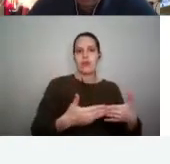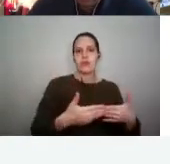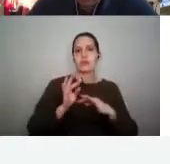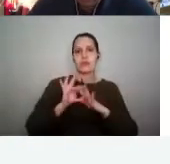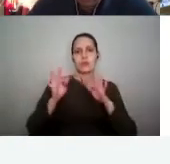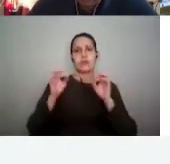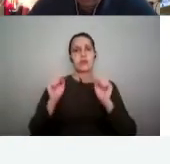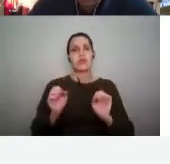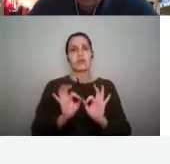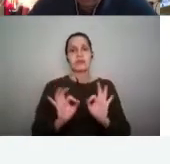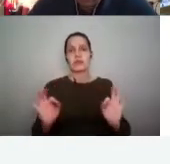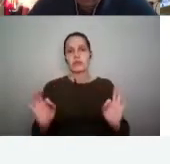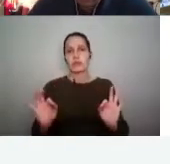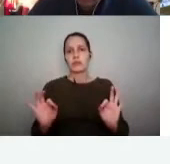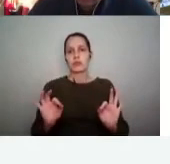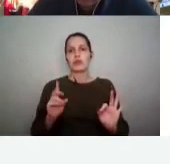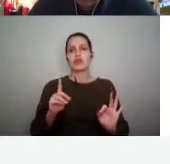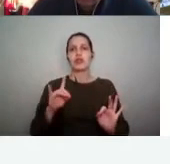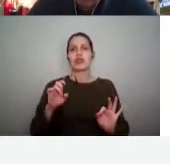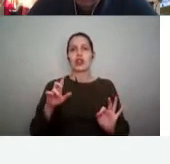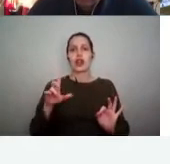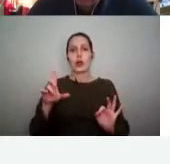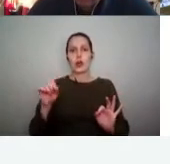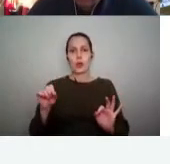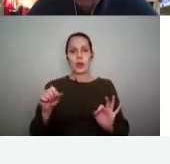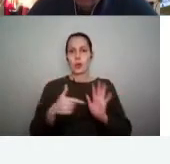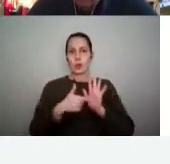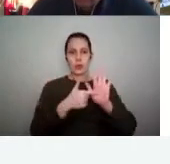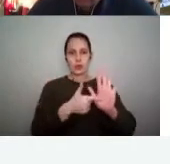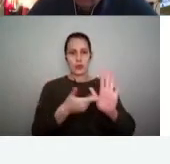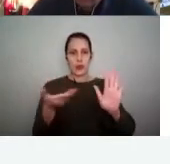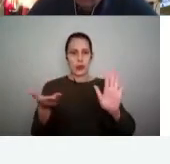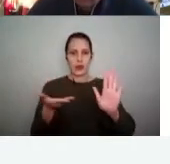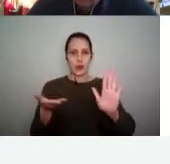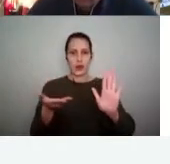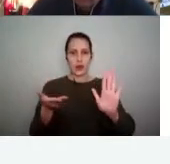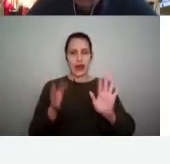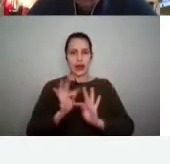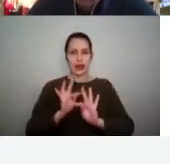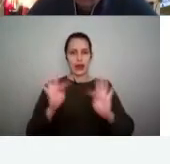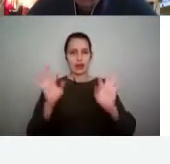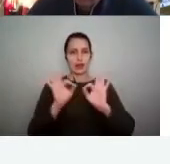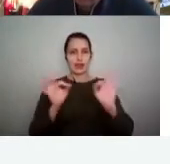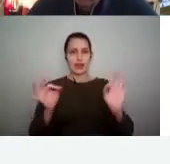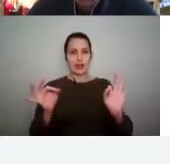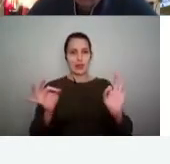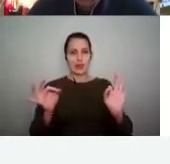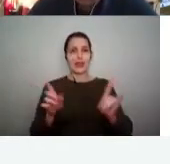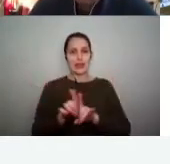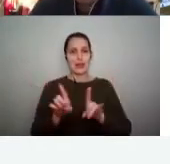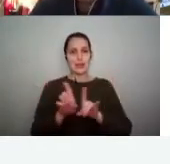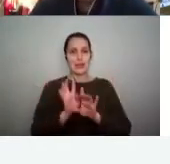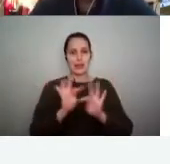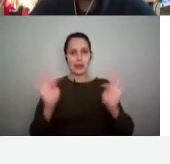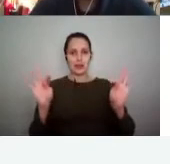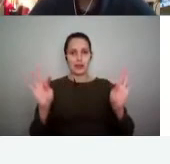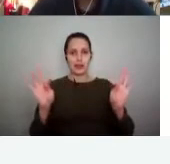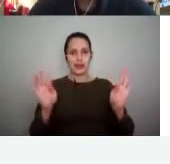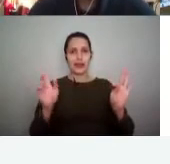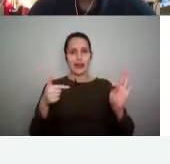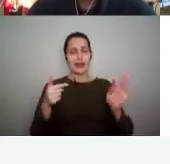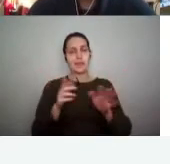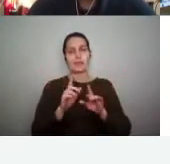acho que o Diego deu um baile aí mostrando, né? Deu um baile de tecnologia simples, né? Então, a